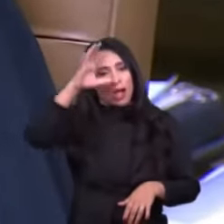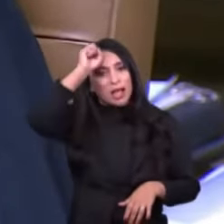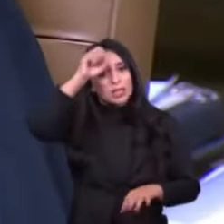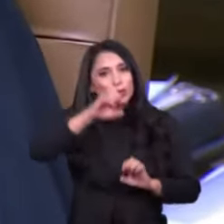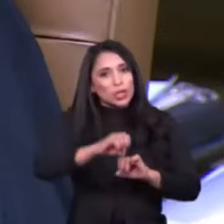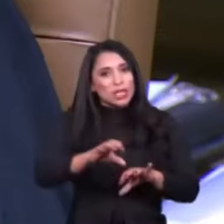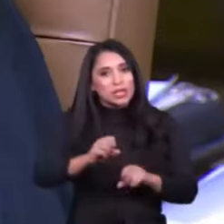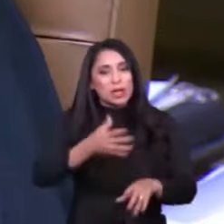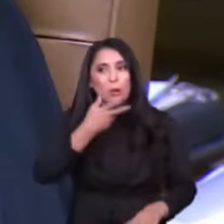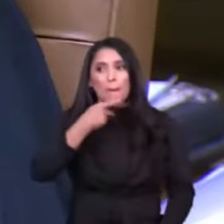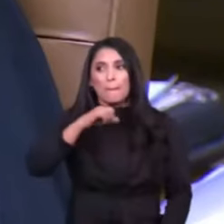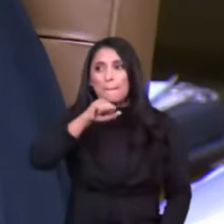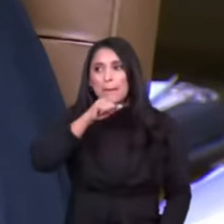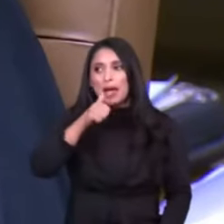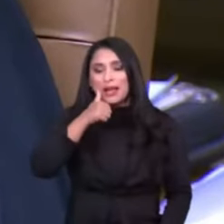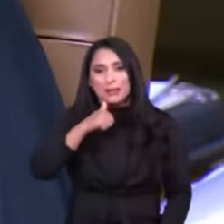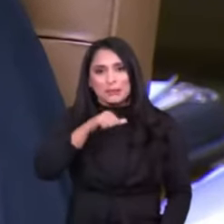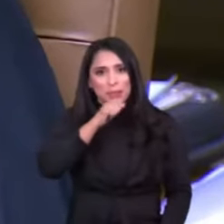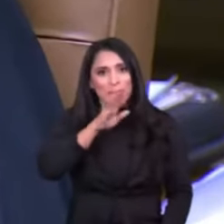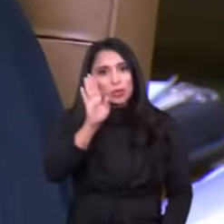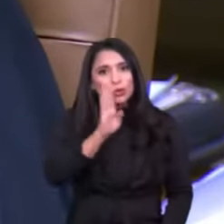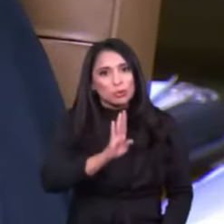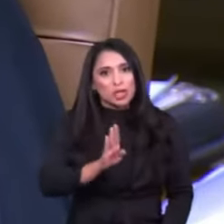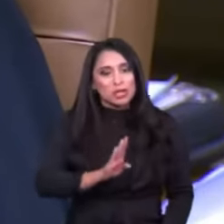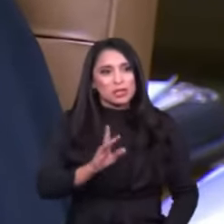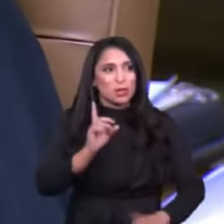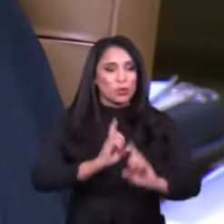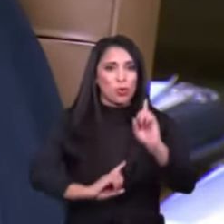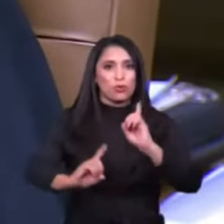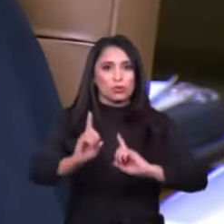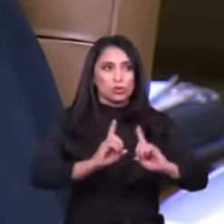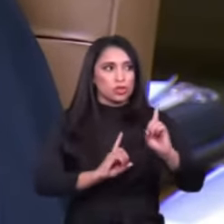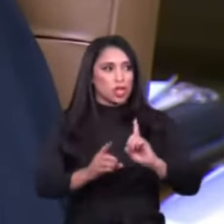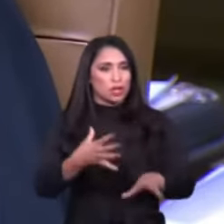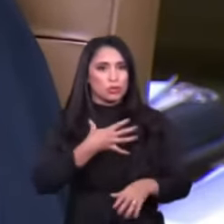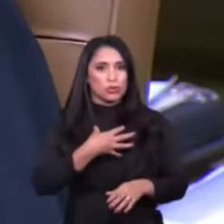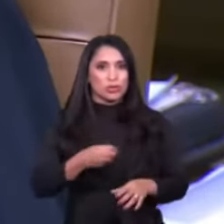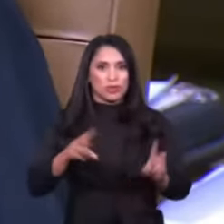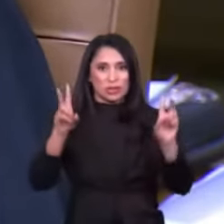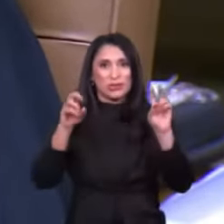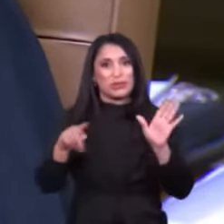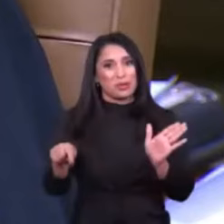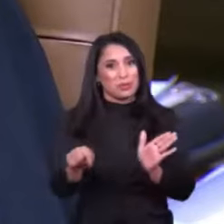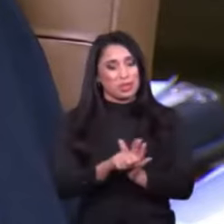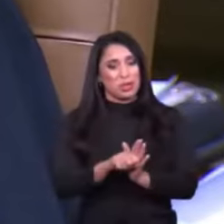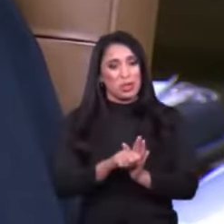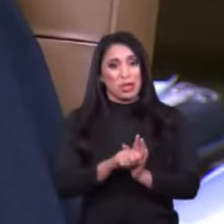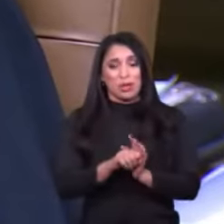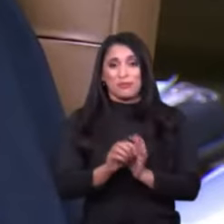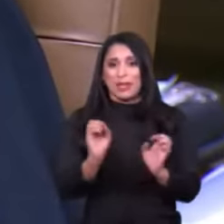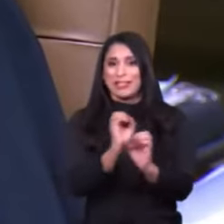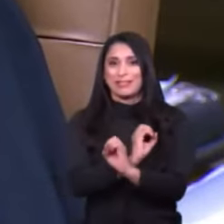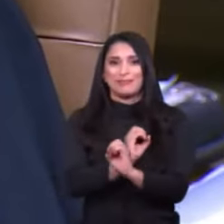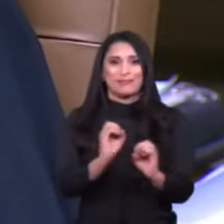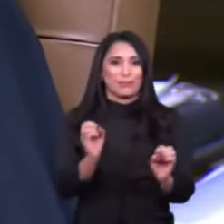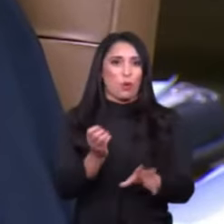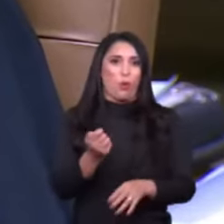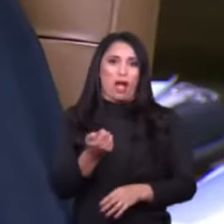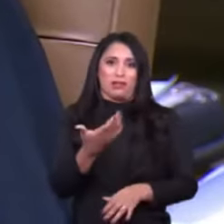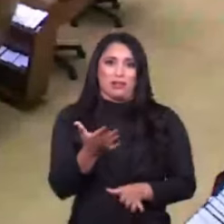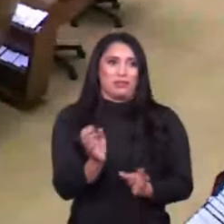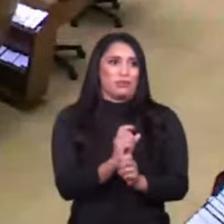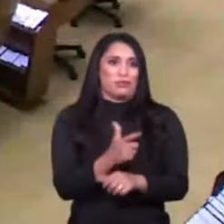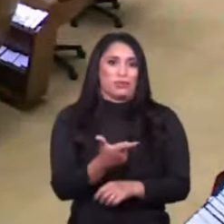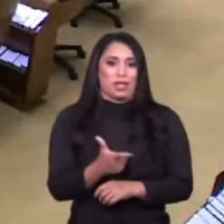Brasil, em se tratando do diálogo com os filhos sobre droga, é quase inexistente.